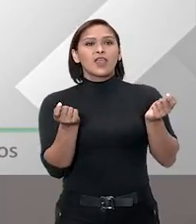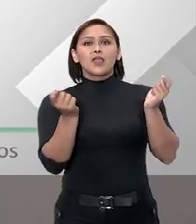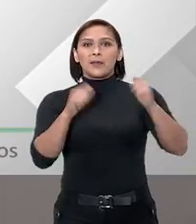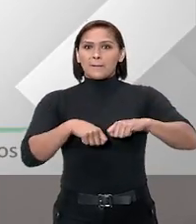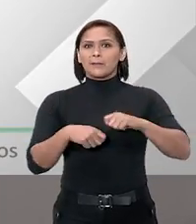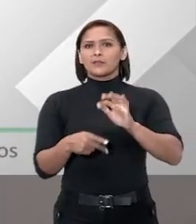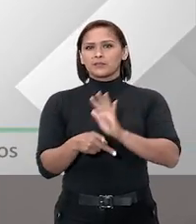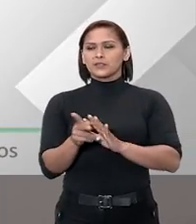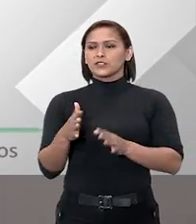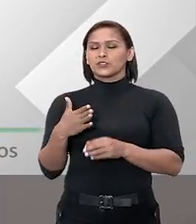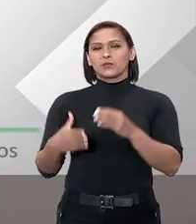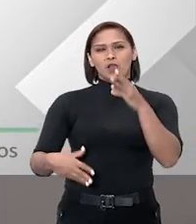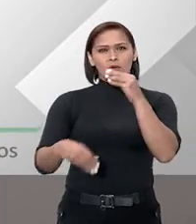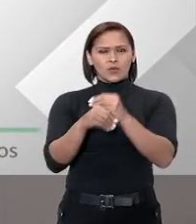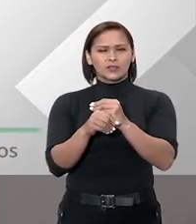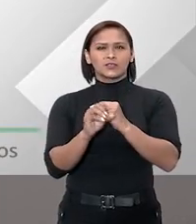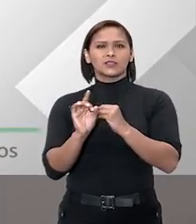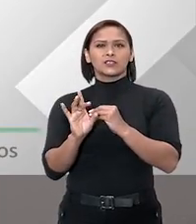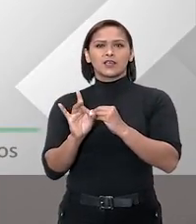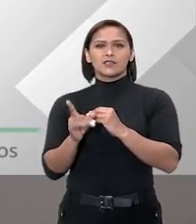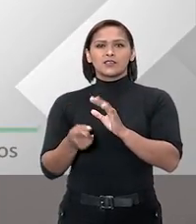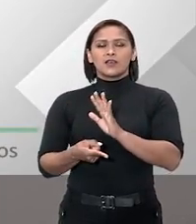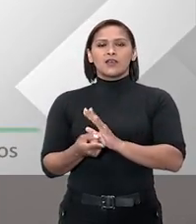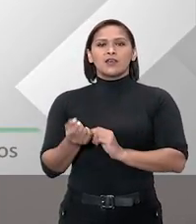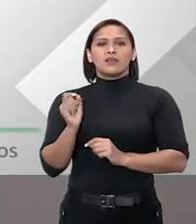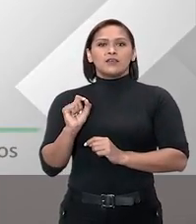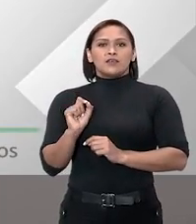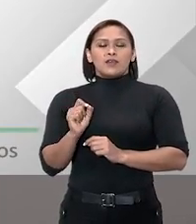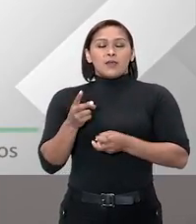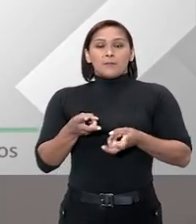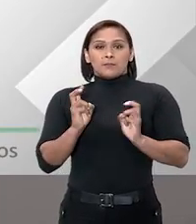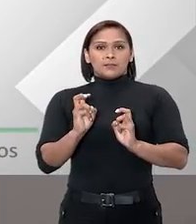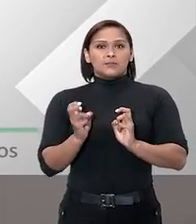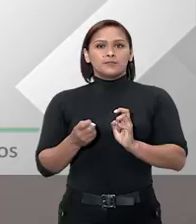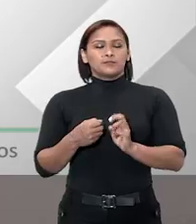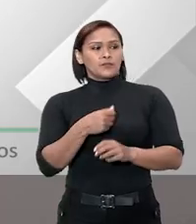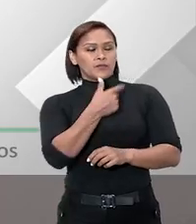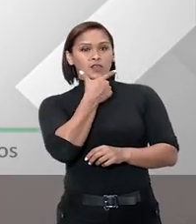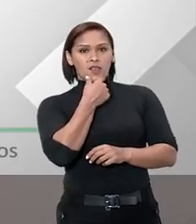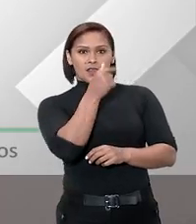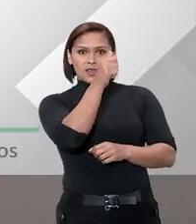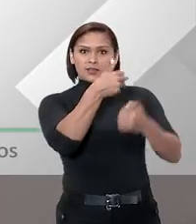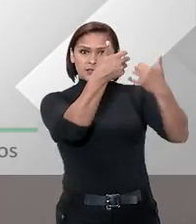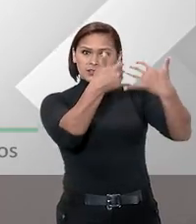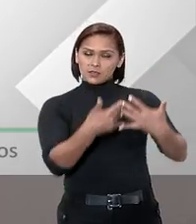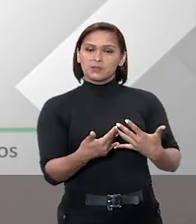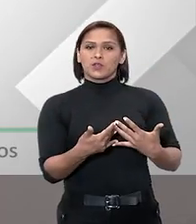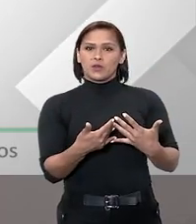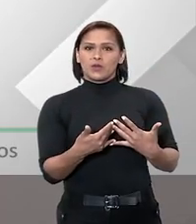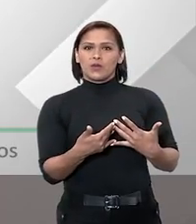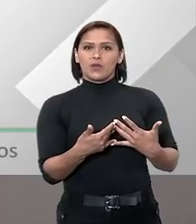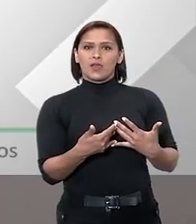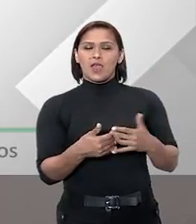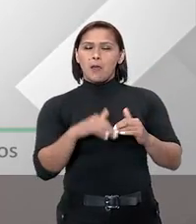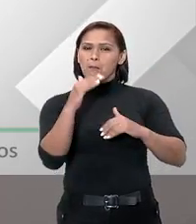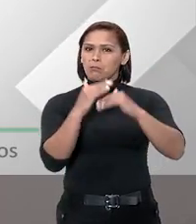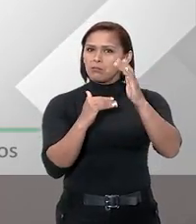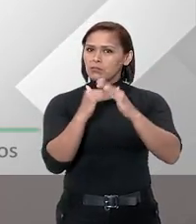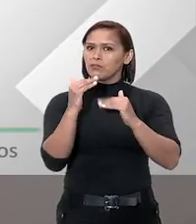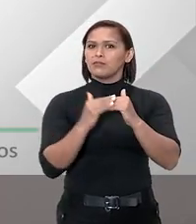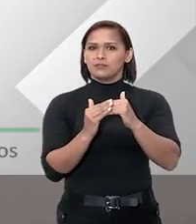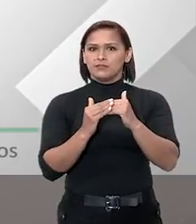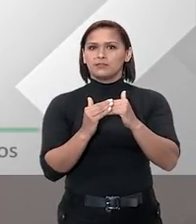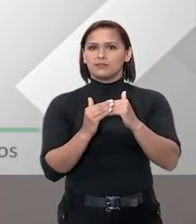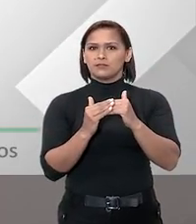eu só gostaria de acrescentar que, veja, doutor Flávio, com certeza é um profissional